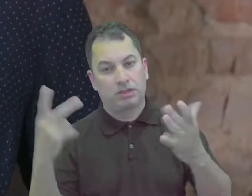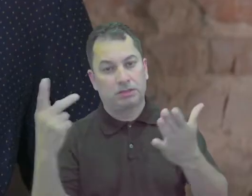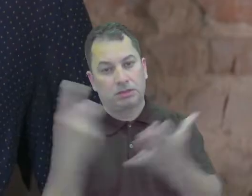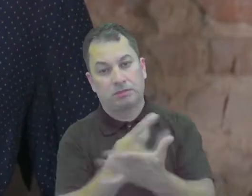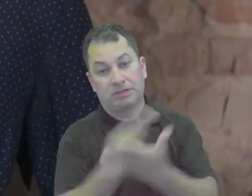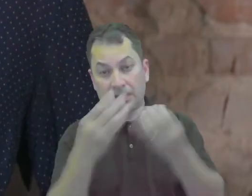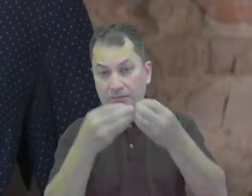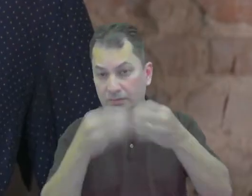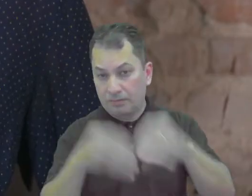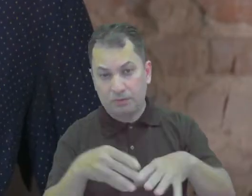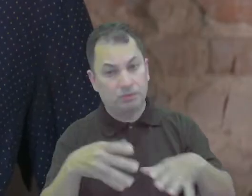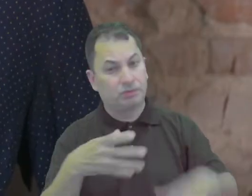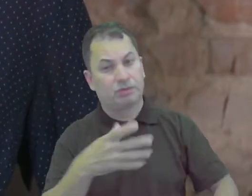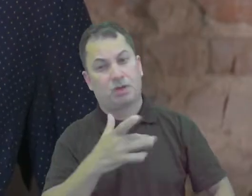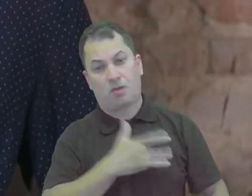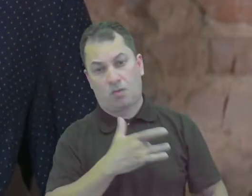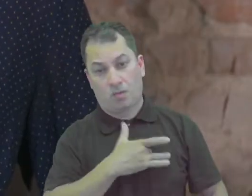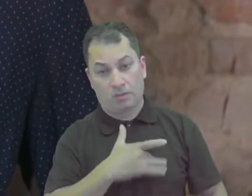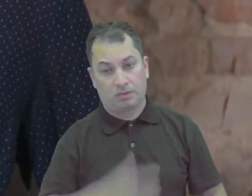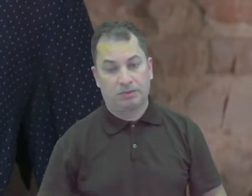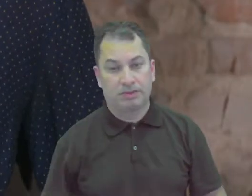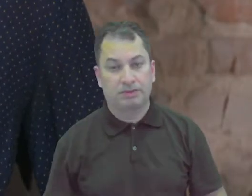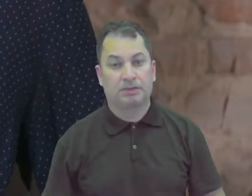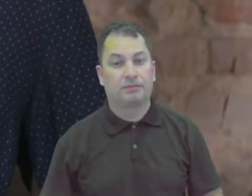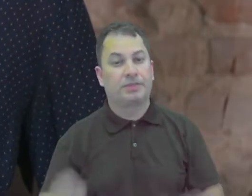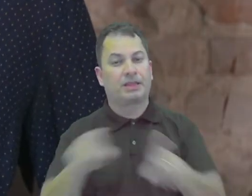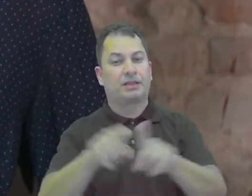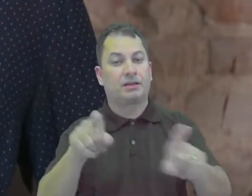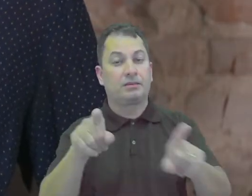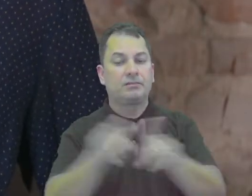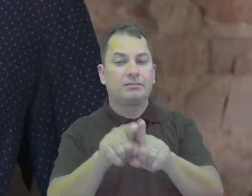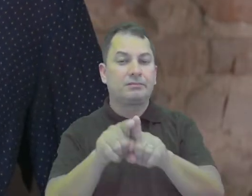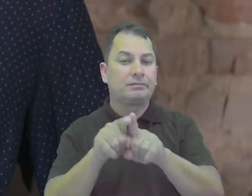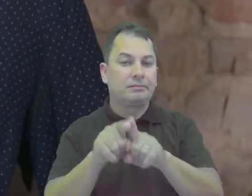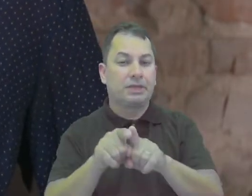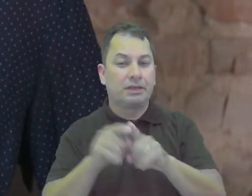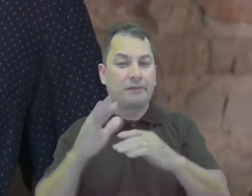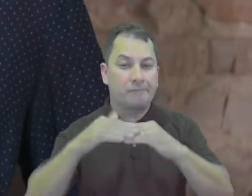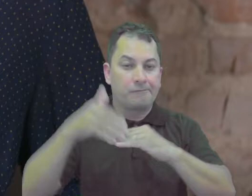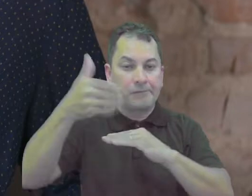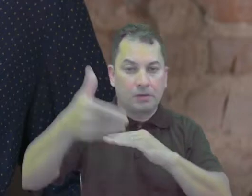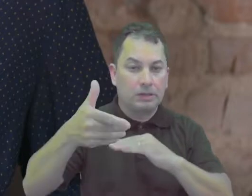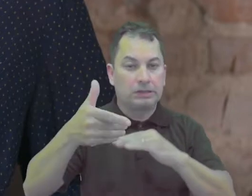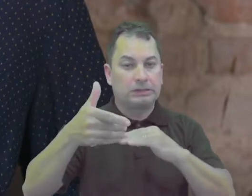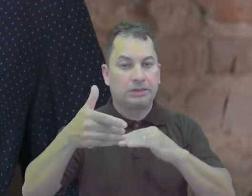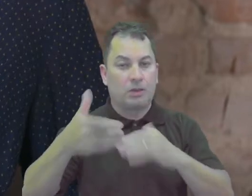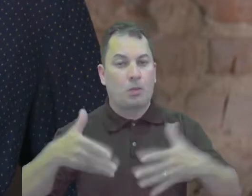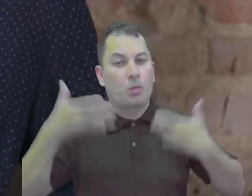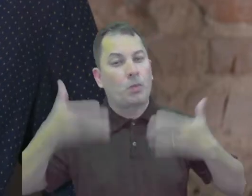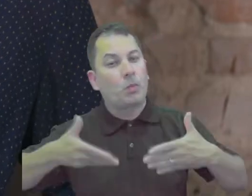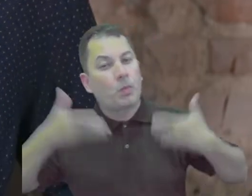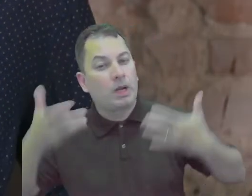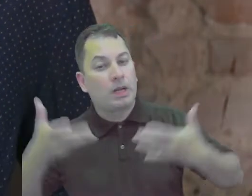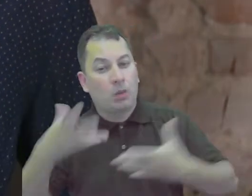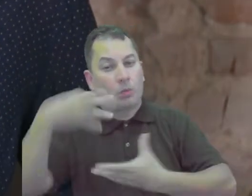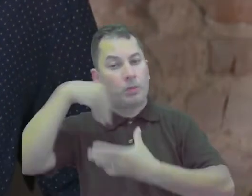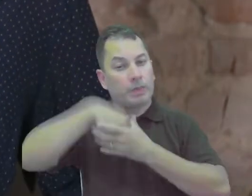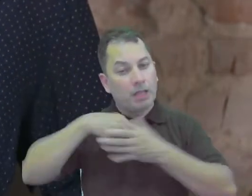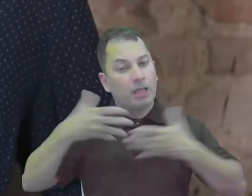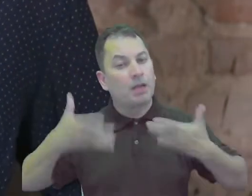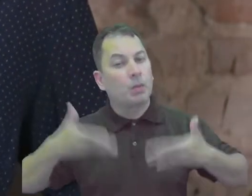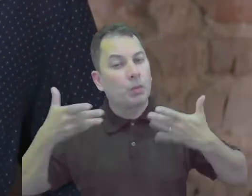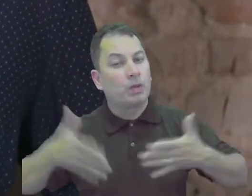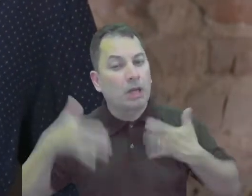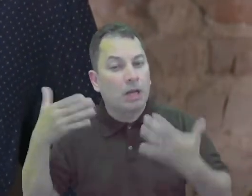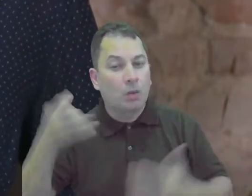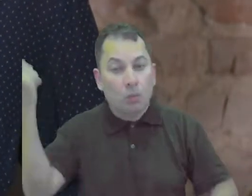umidade é importante, a pressão atmosférica, a temperatura externa, a evaporação, o calor externo, horas de